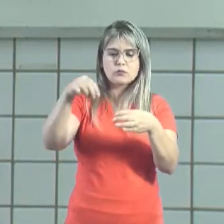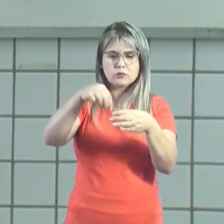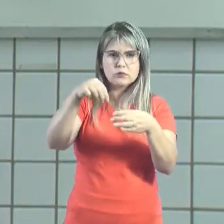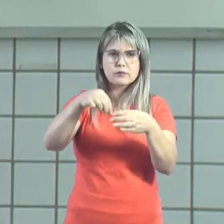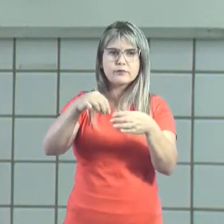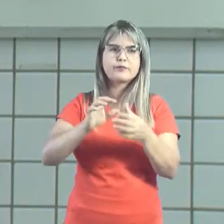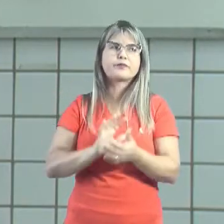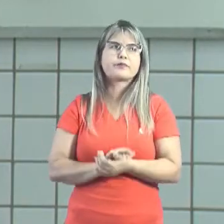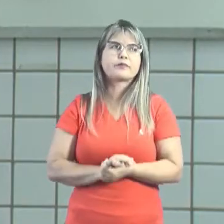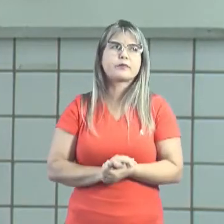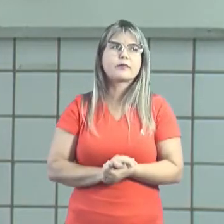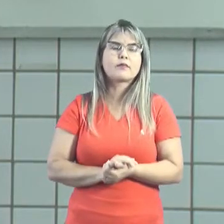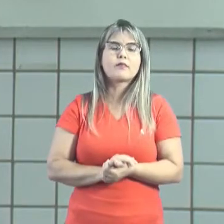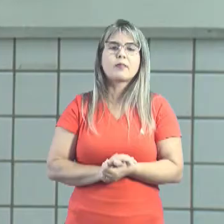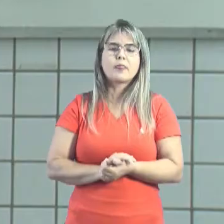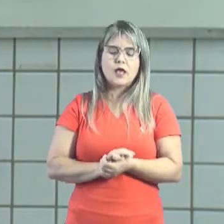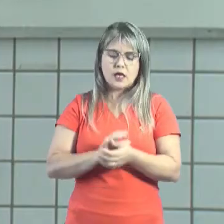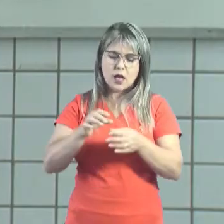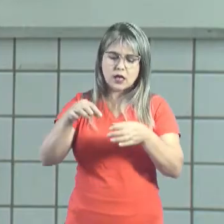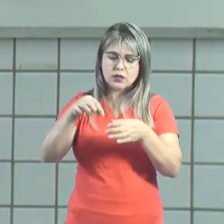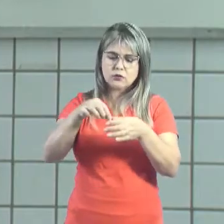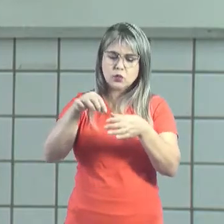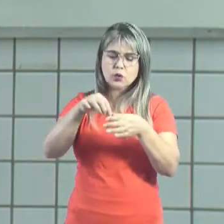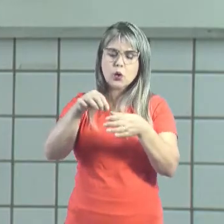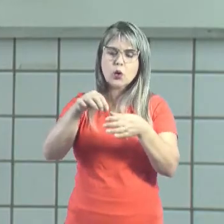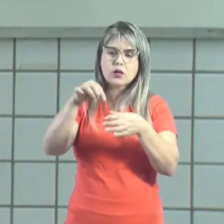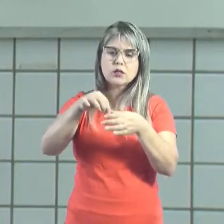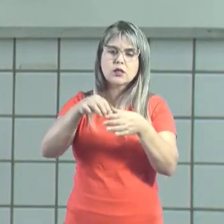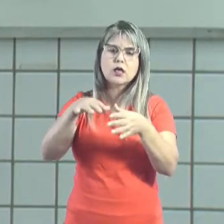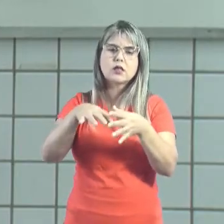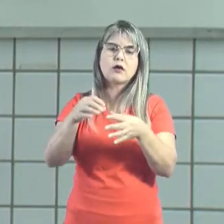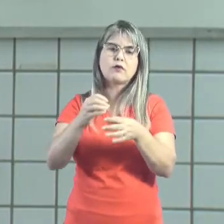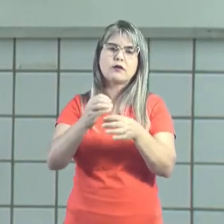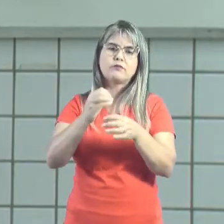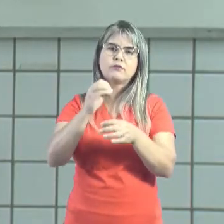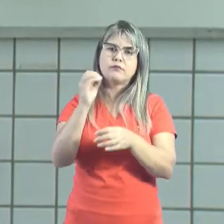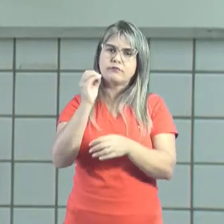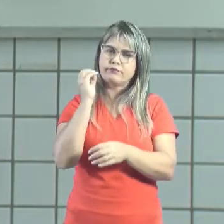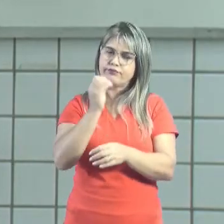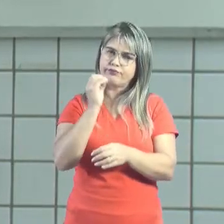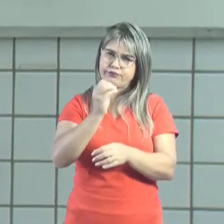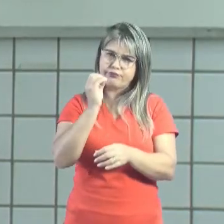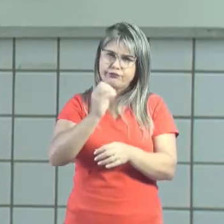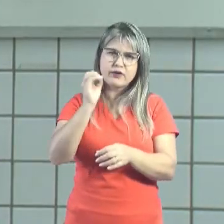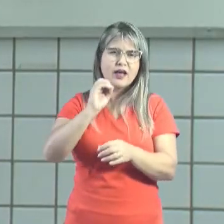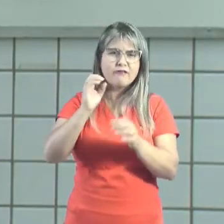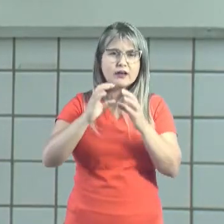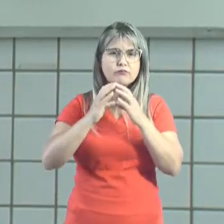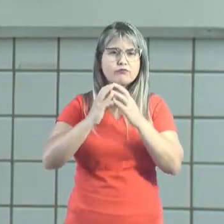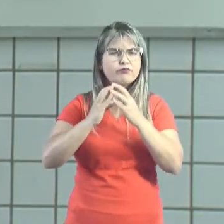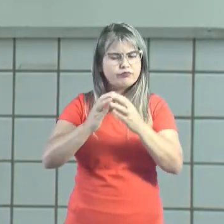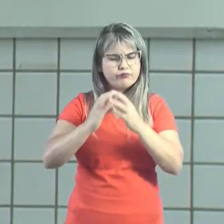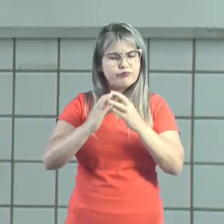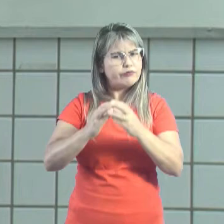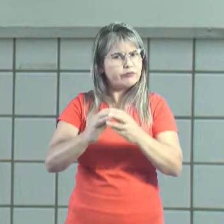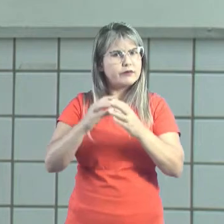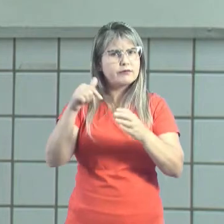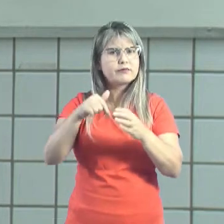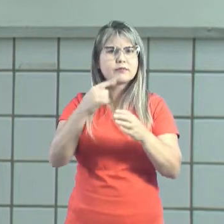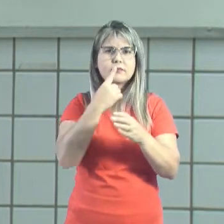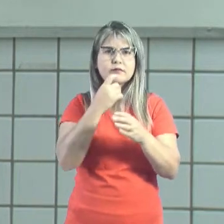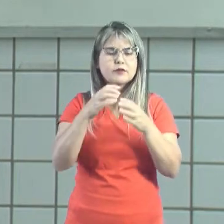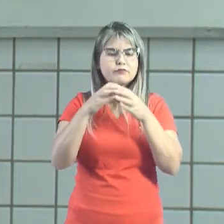Uma porção vermelha, celular, e uma porção branca. Essa porção